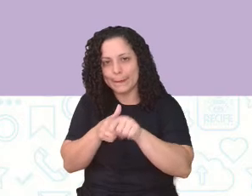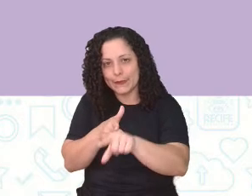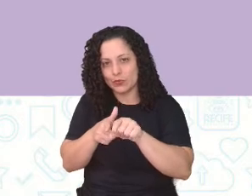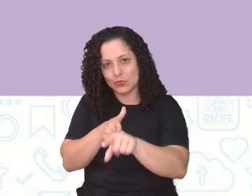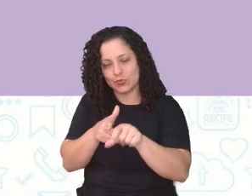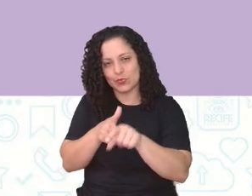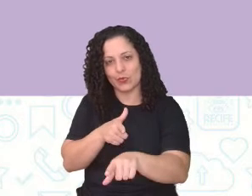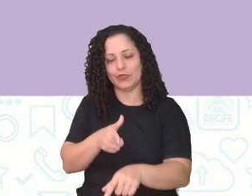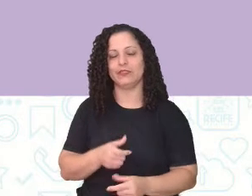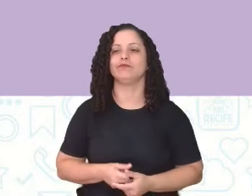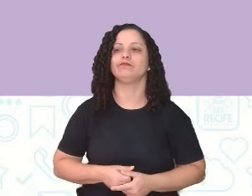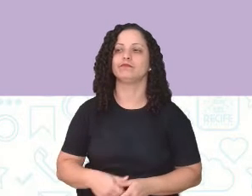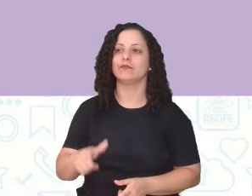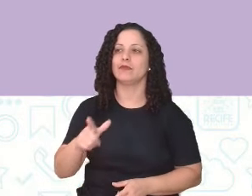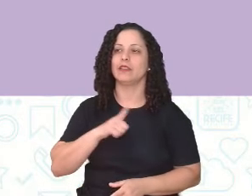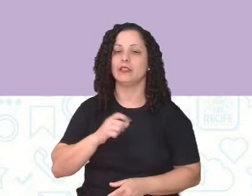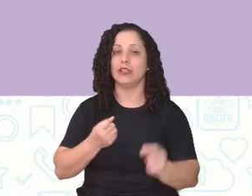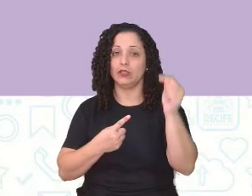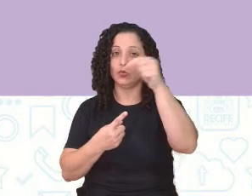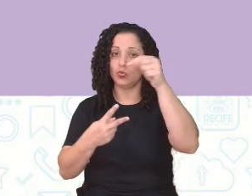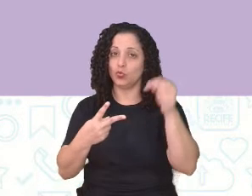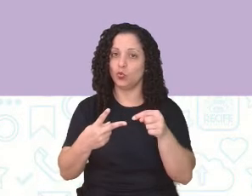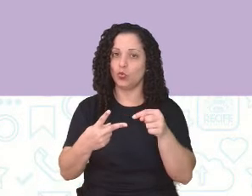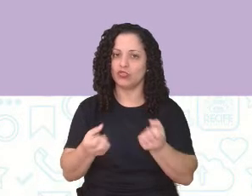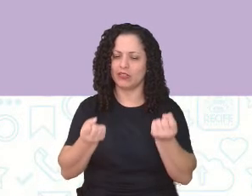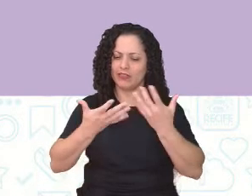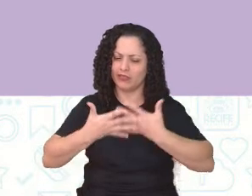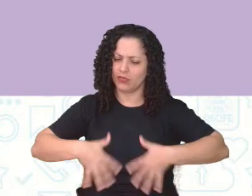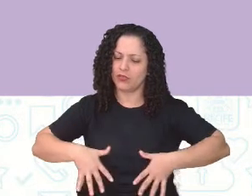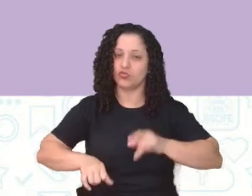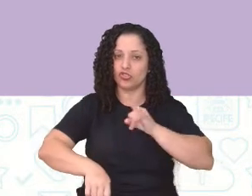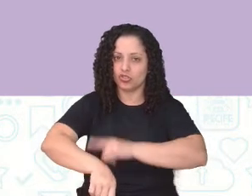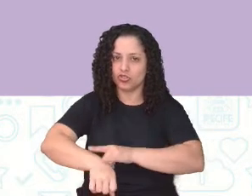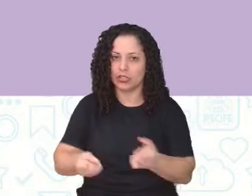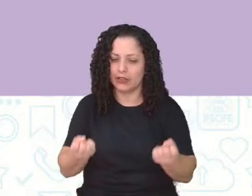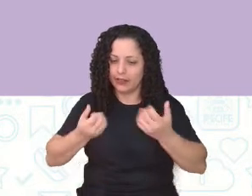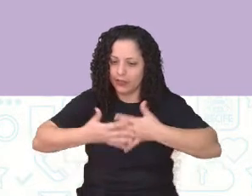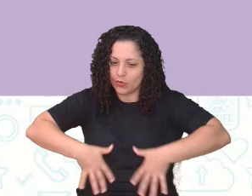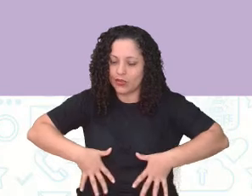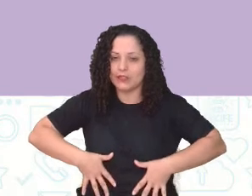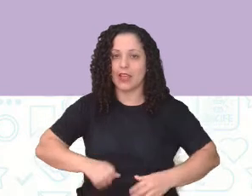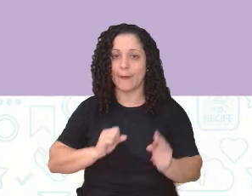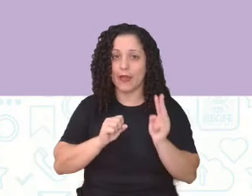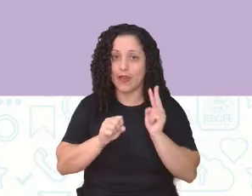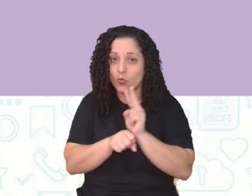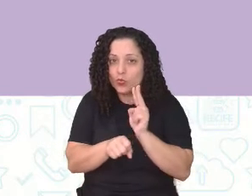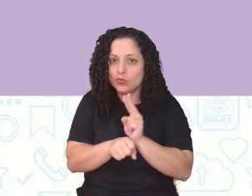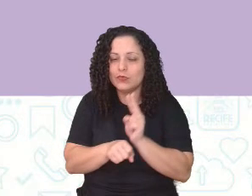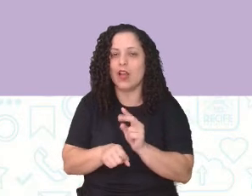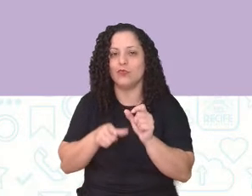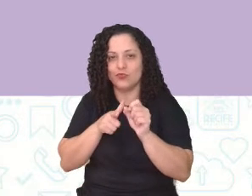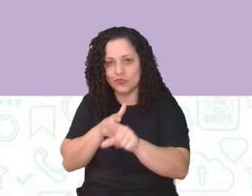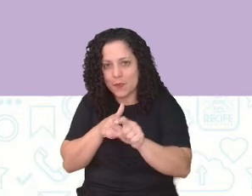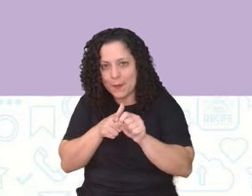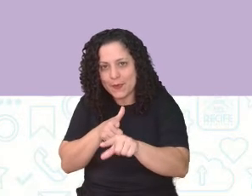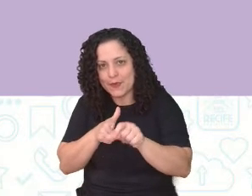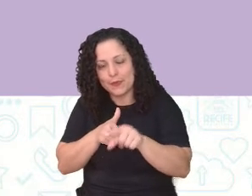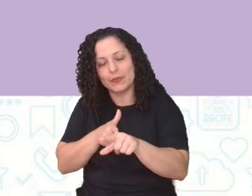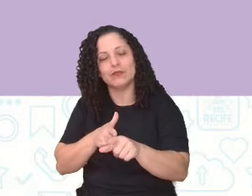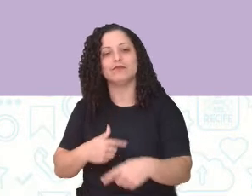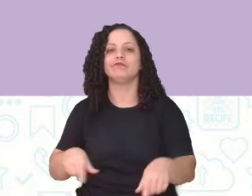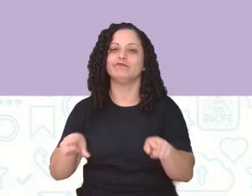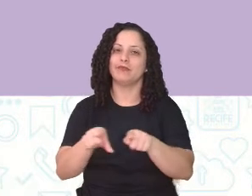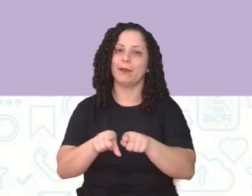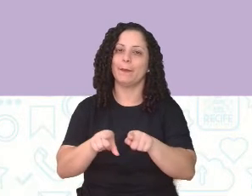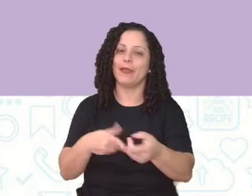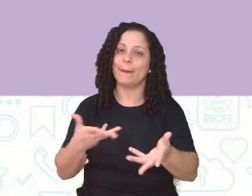uretra. Observe que ela tem duas funções, né? Neutraliza a urina para proteger os espermatozoides e também faz parte